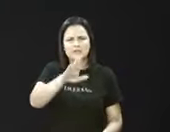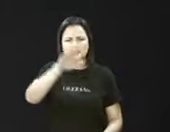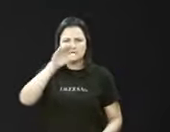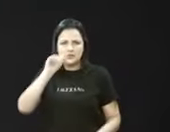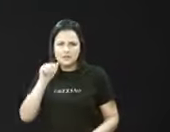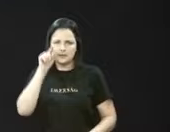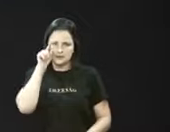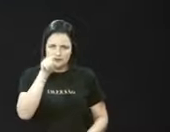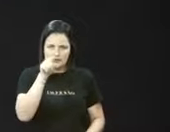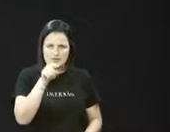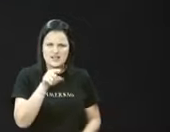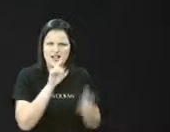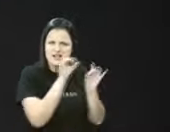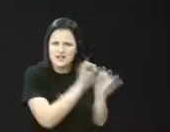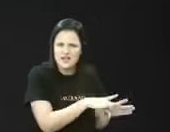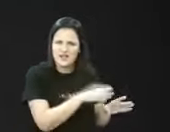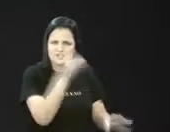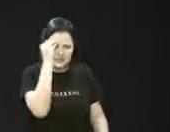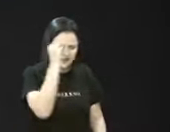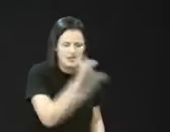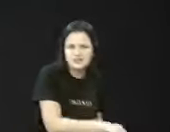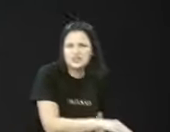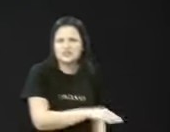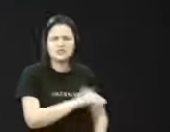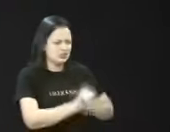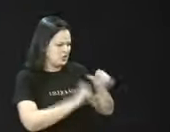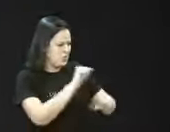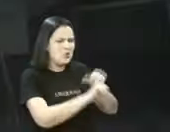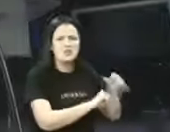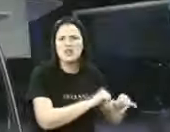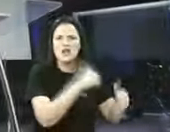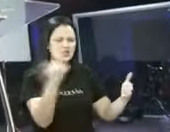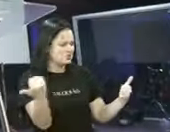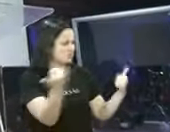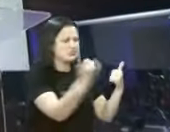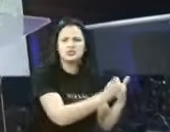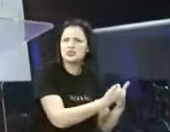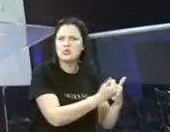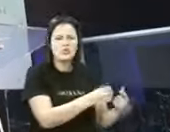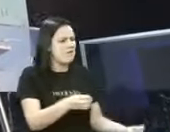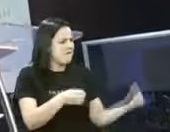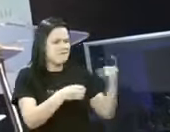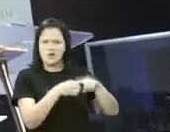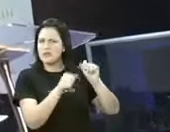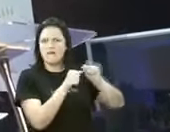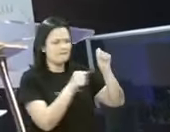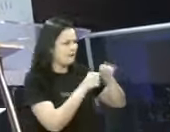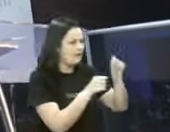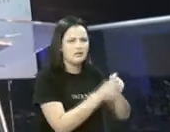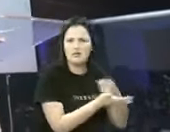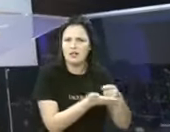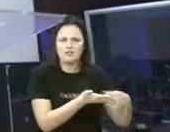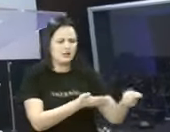permitir, abandonar, soltar, deixar, mudar, trocar, largar, ir, vir, voltar, fazer,